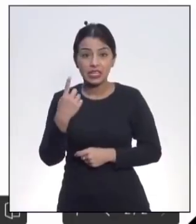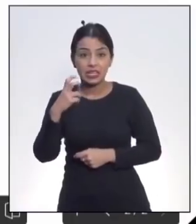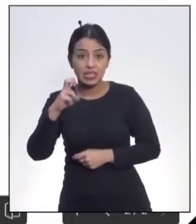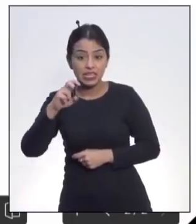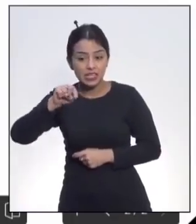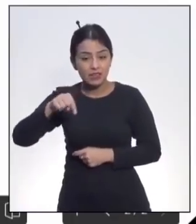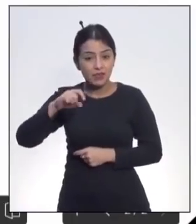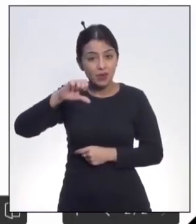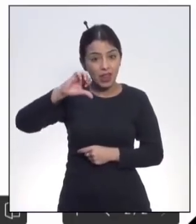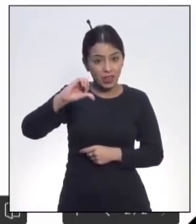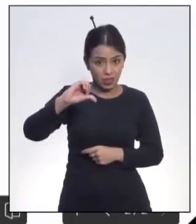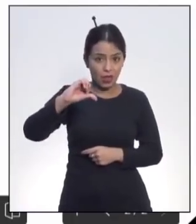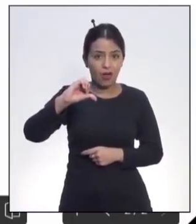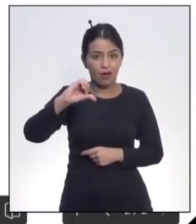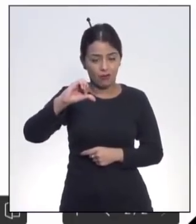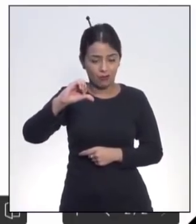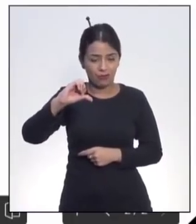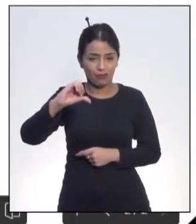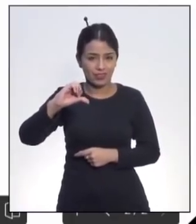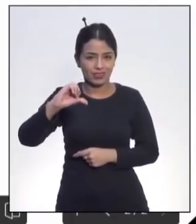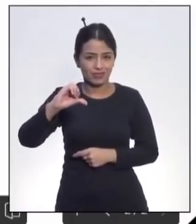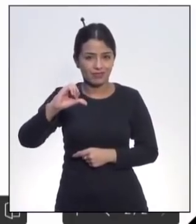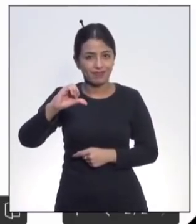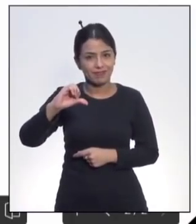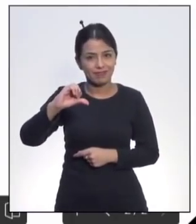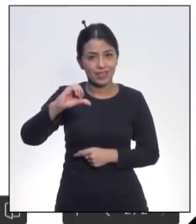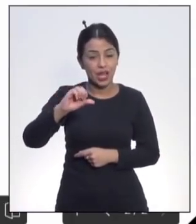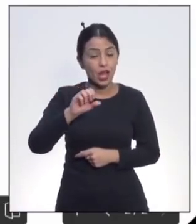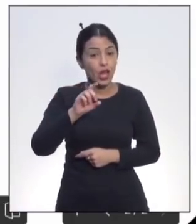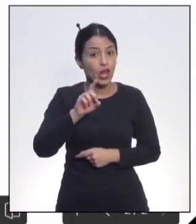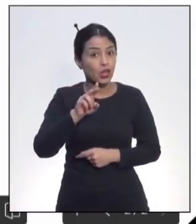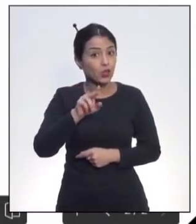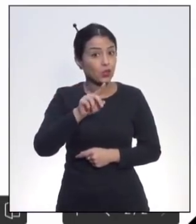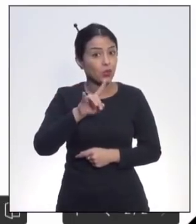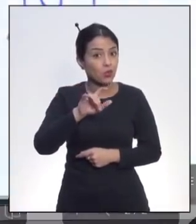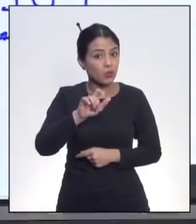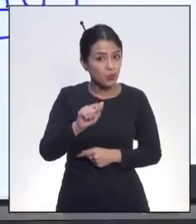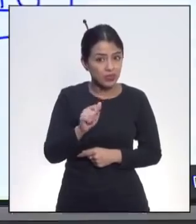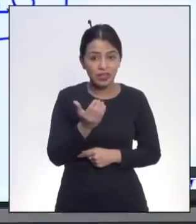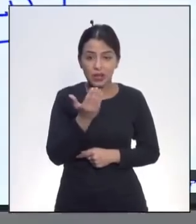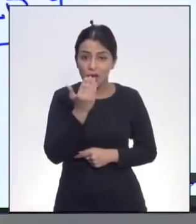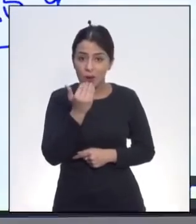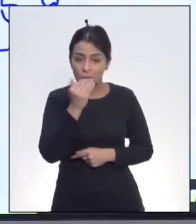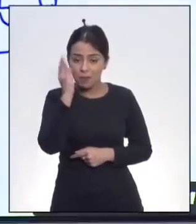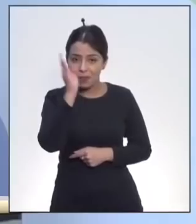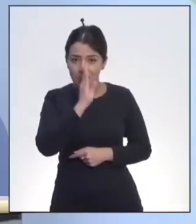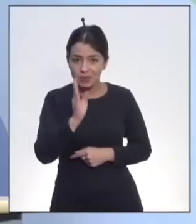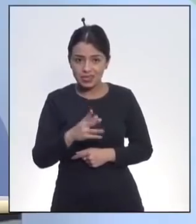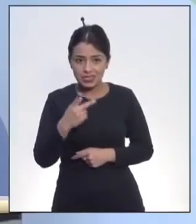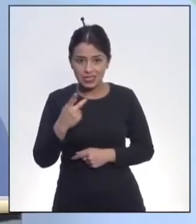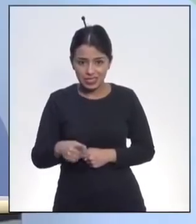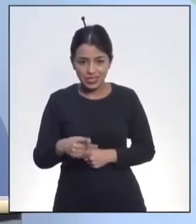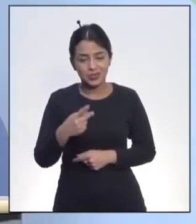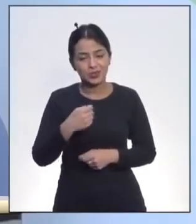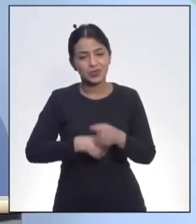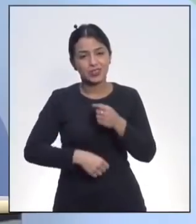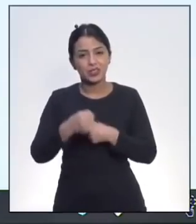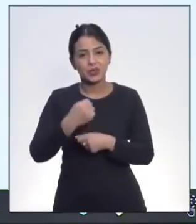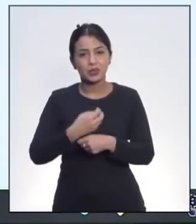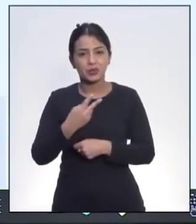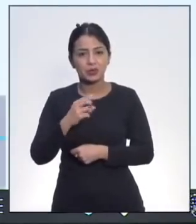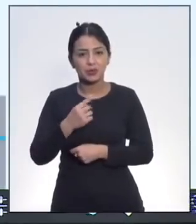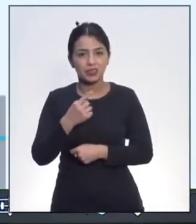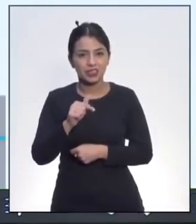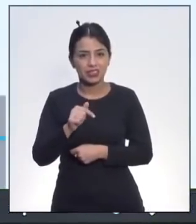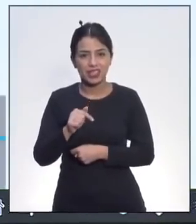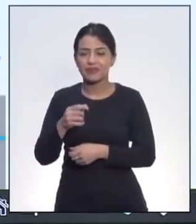15,9 dúzias de ovos consumidos pelos brasileiros em 2017. A conta está certinha. É isso?